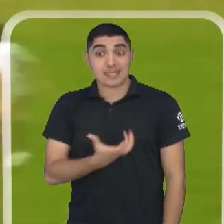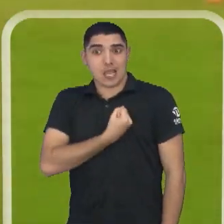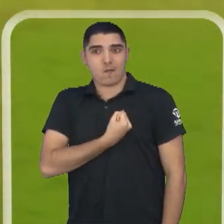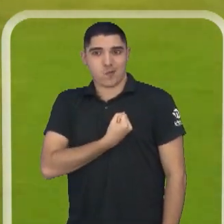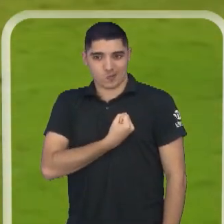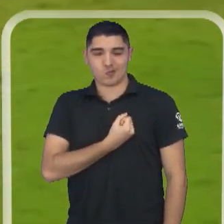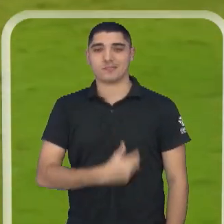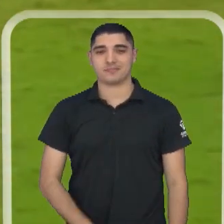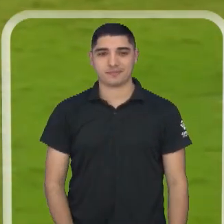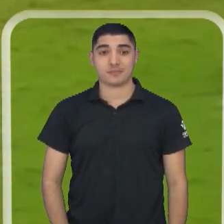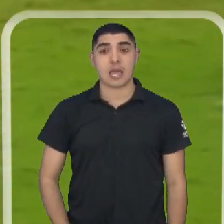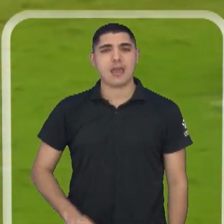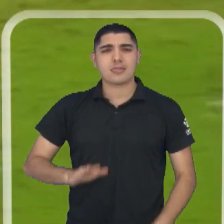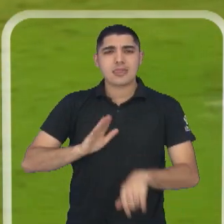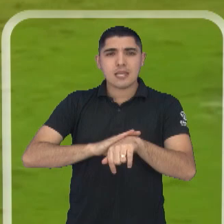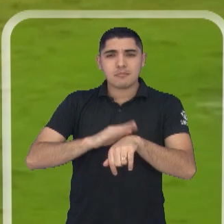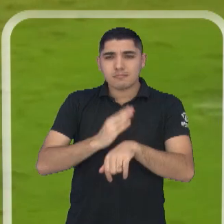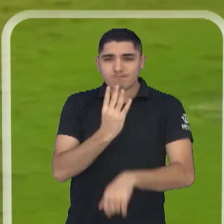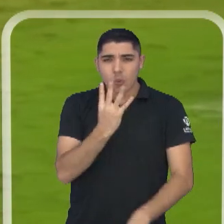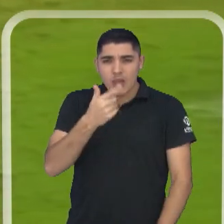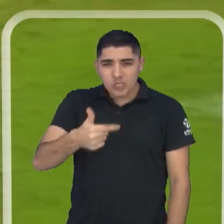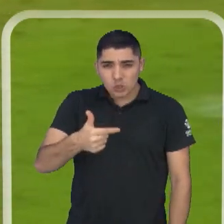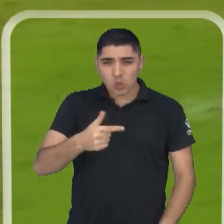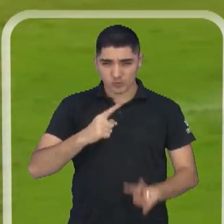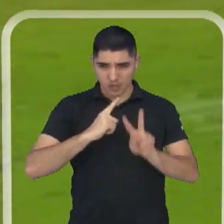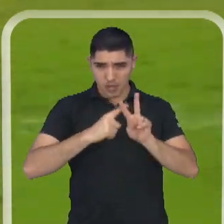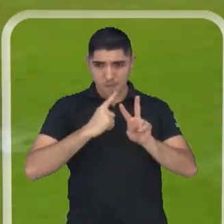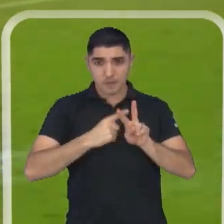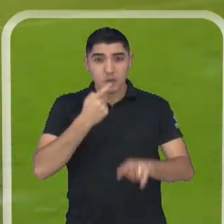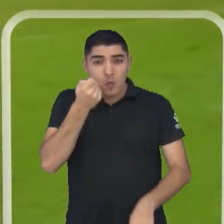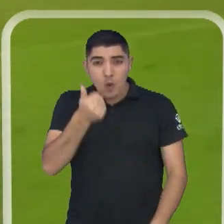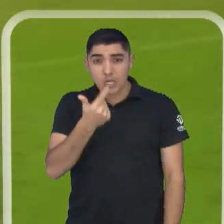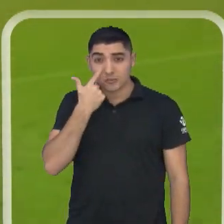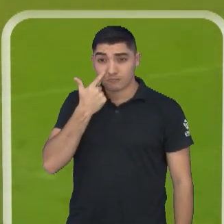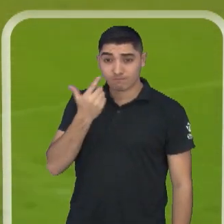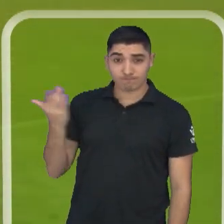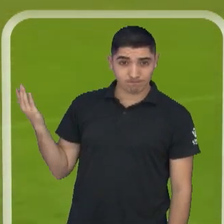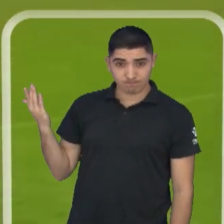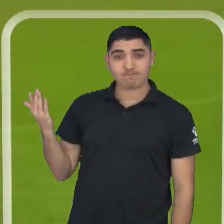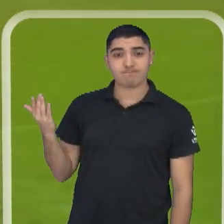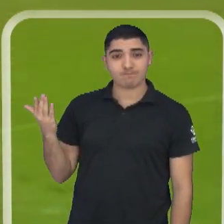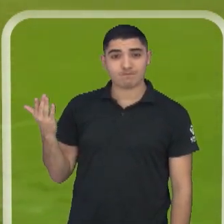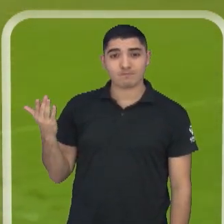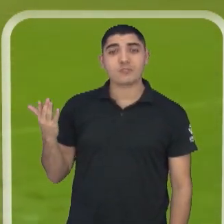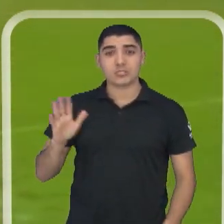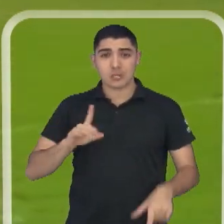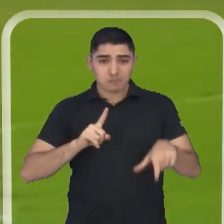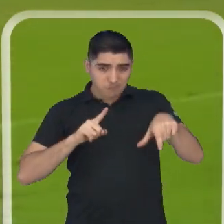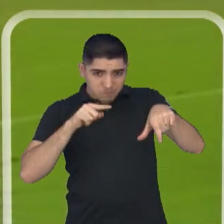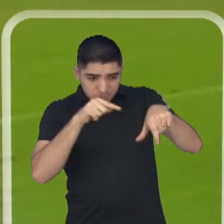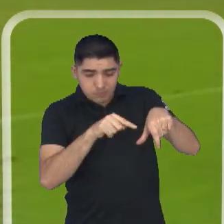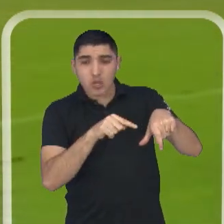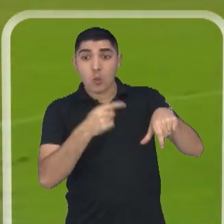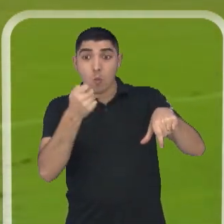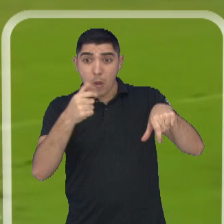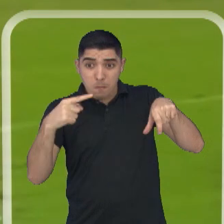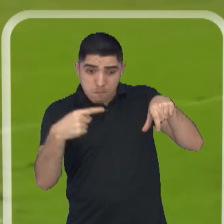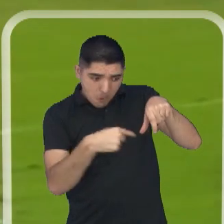do segundo. Aos 42, o time de Capivari assustou. Depois do levantamento para a área, a bola bateu em Pedro